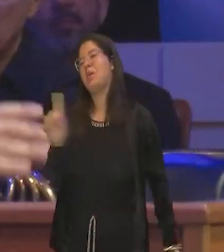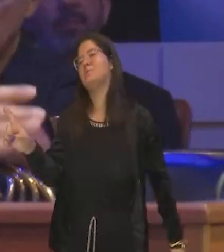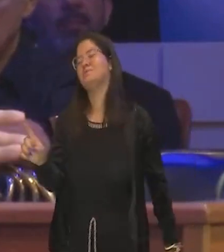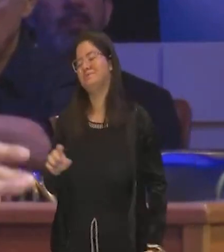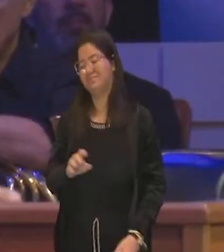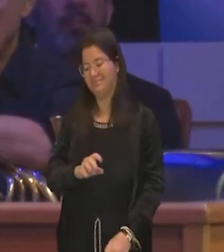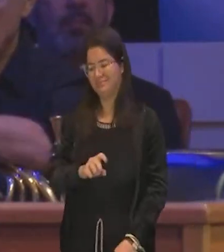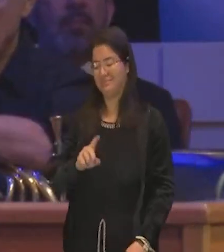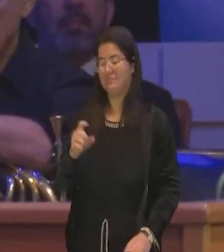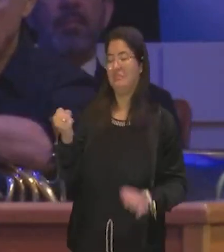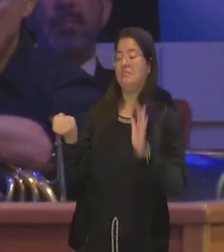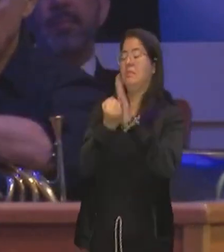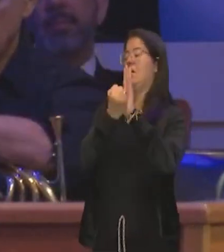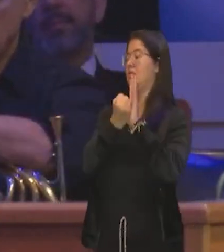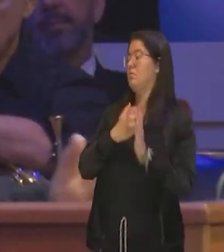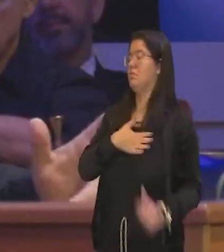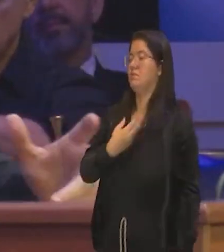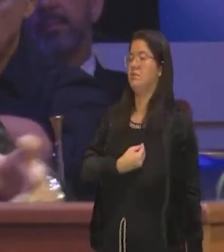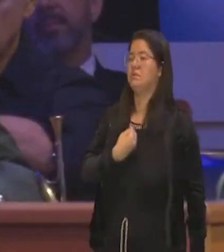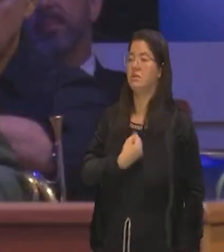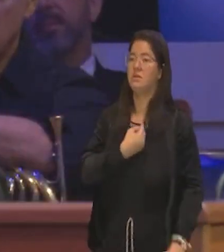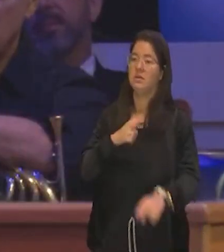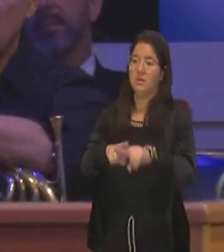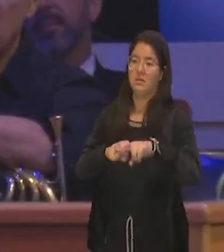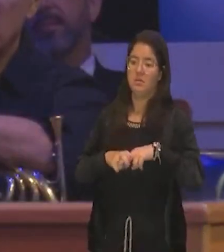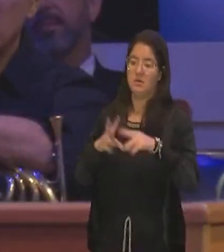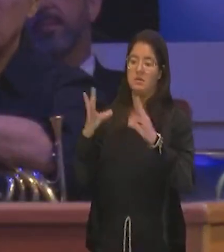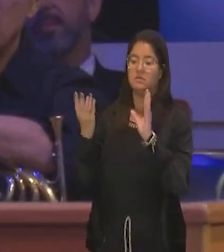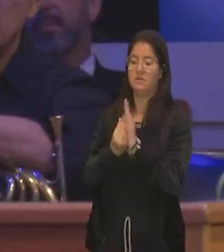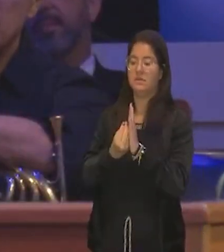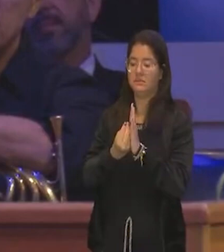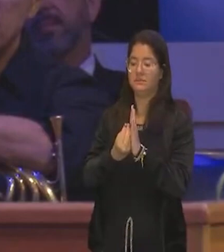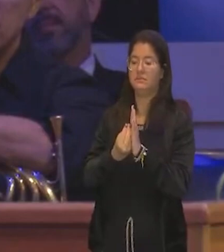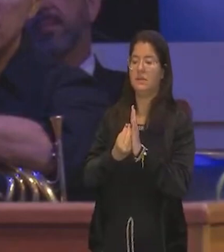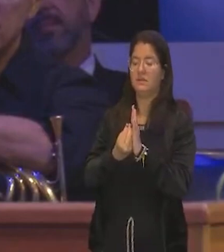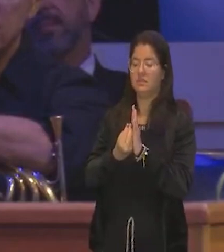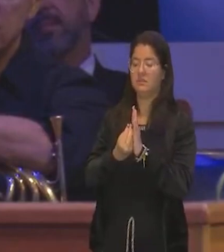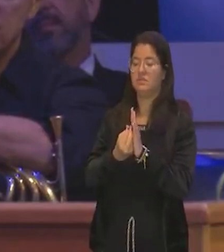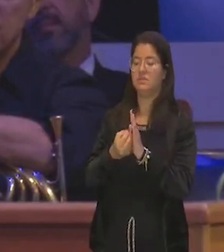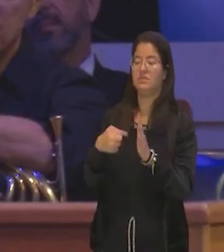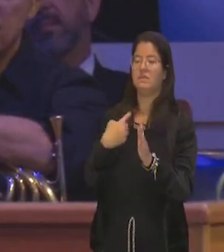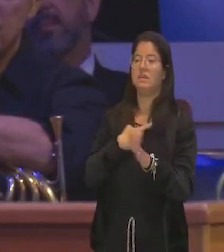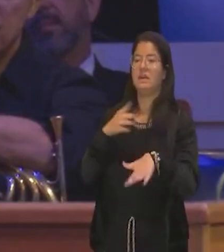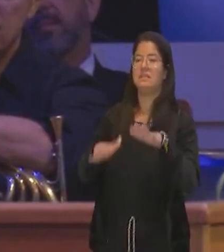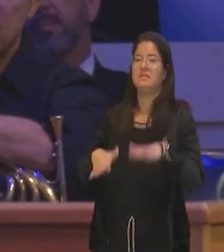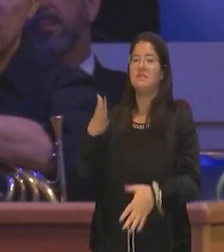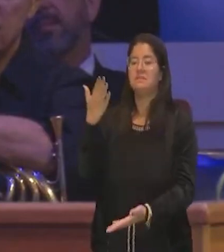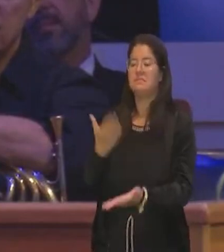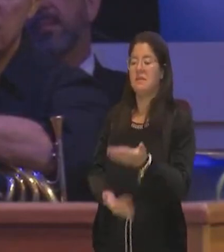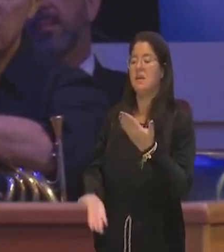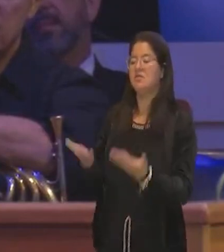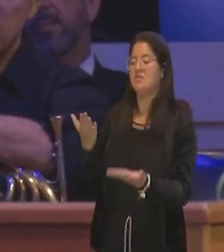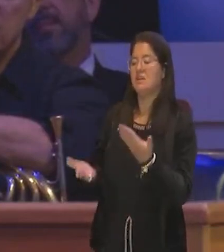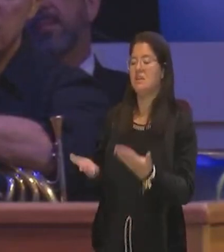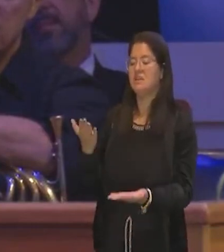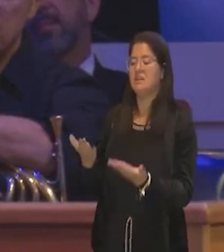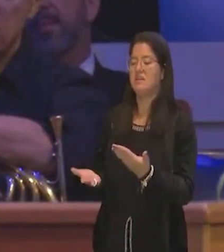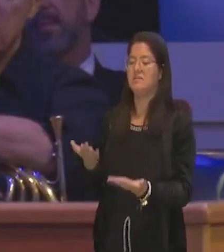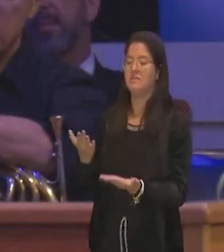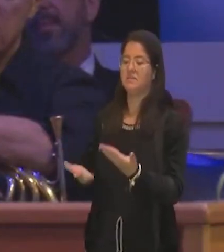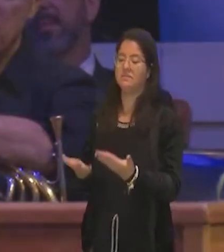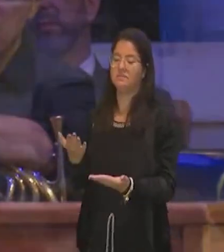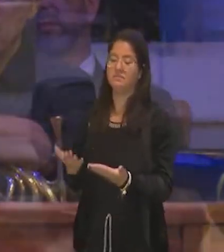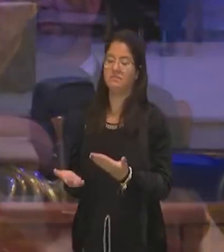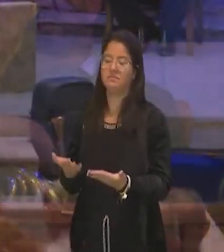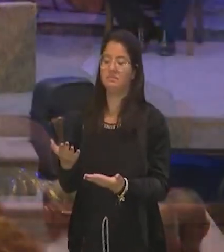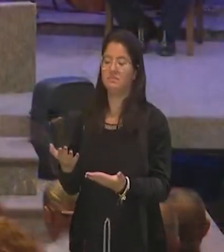Isso marcou profundamente. Por isso que às vezes a gente perde o equilíbrio, porque a gente às vezes vira tão criança, porque